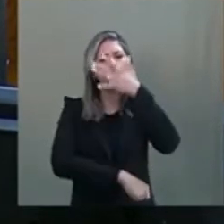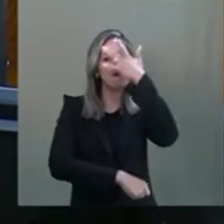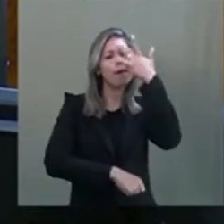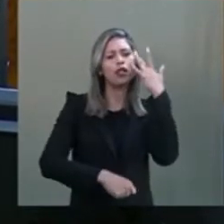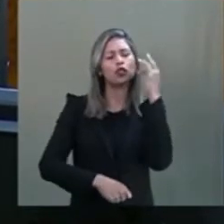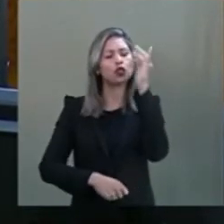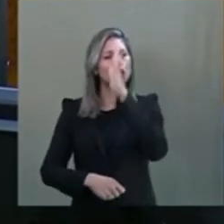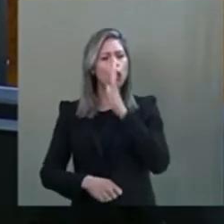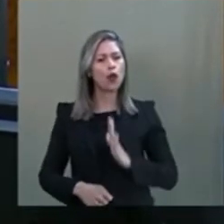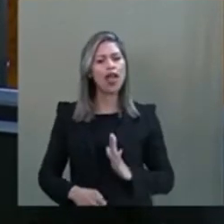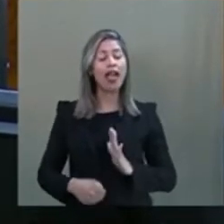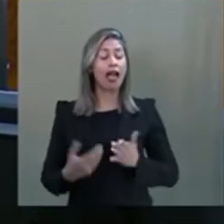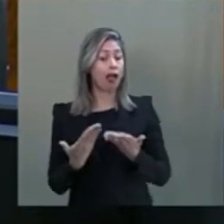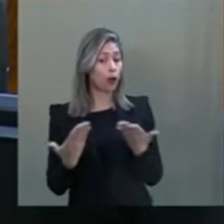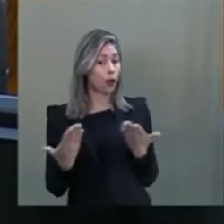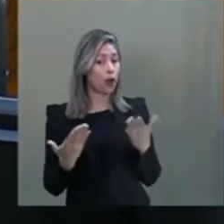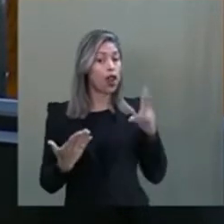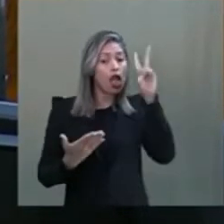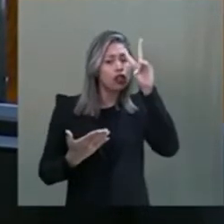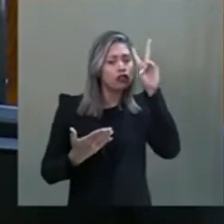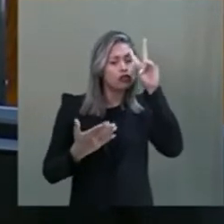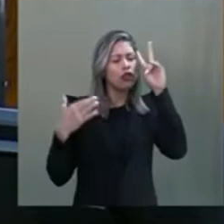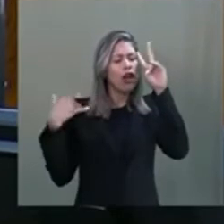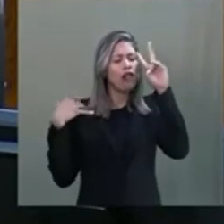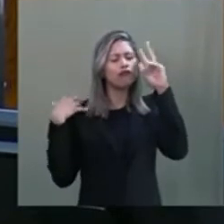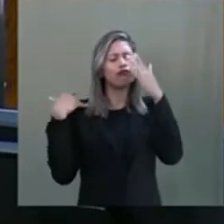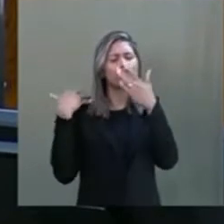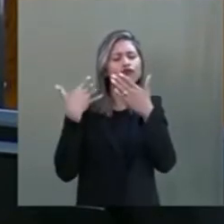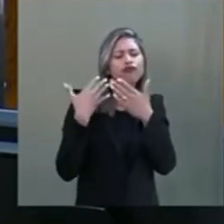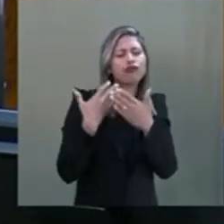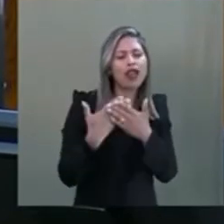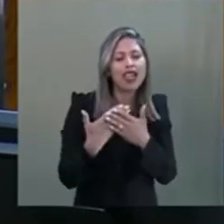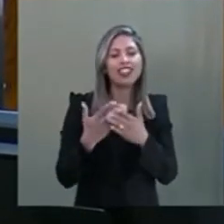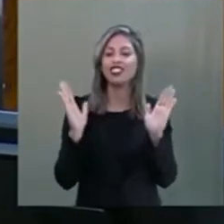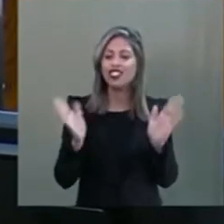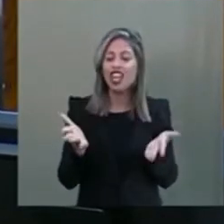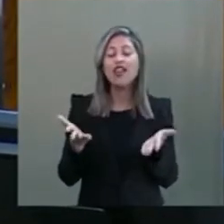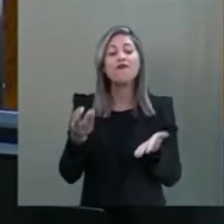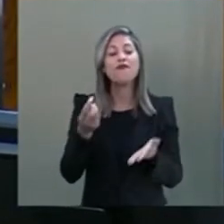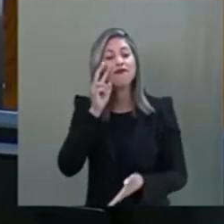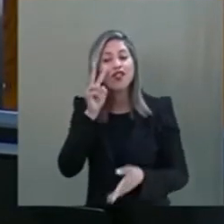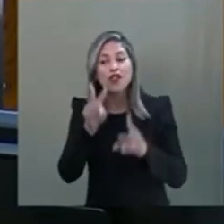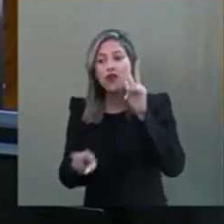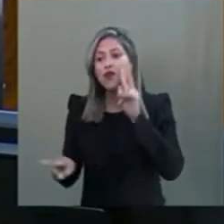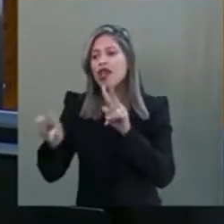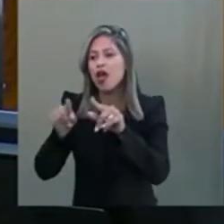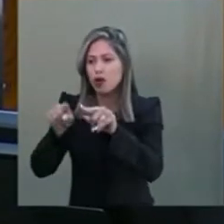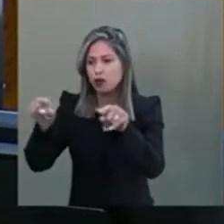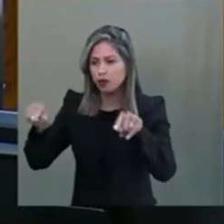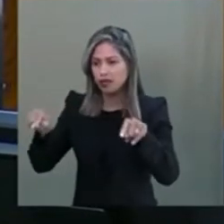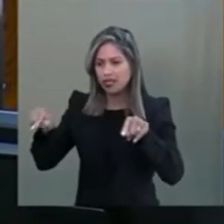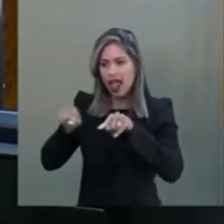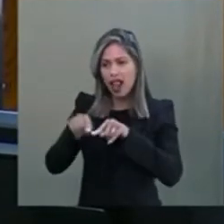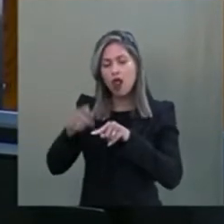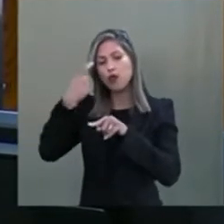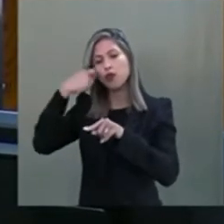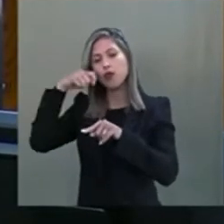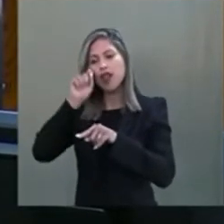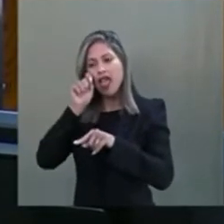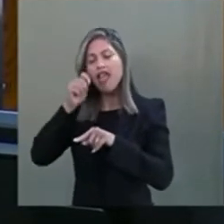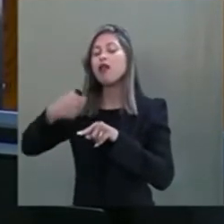Parte dessa história poderá ser revivida no Salão Negro deste Palácio do Congresso Nacional.